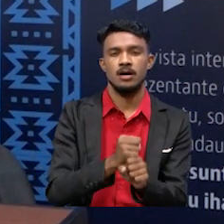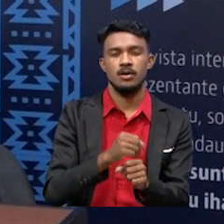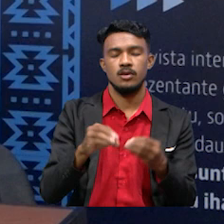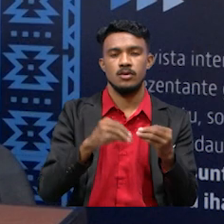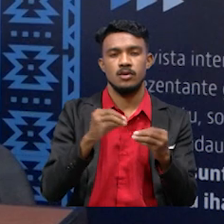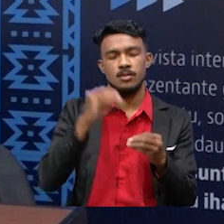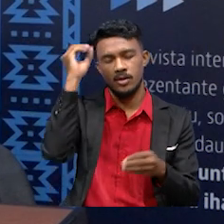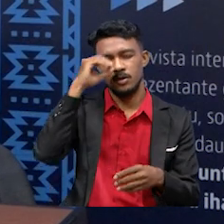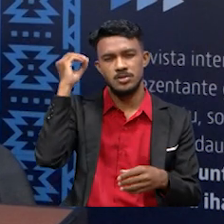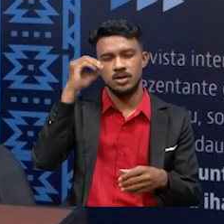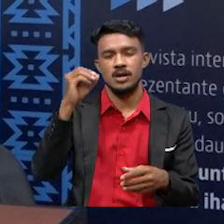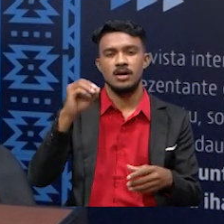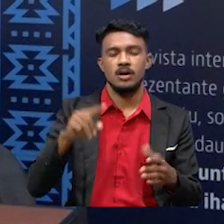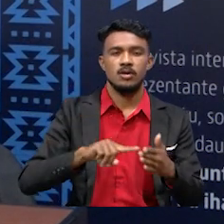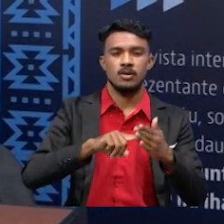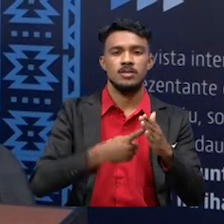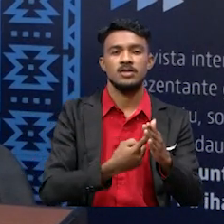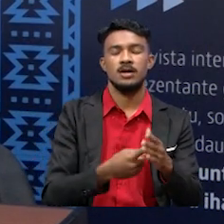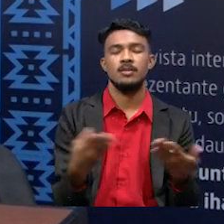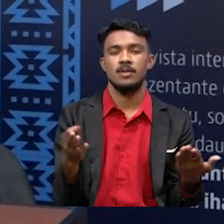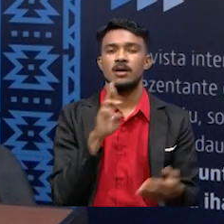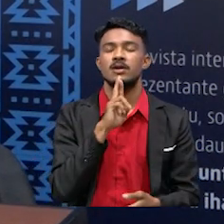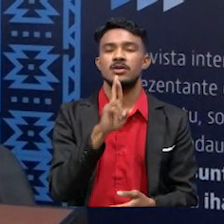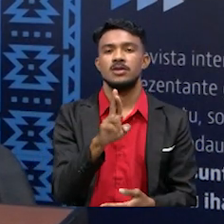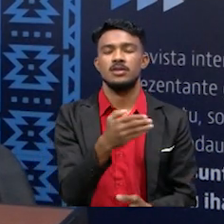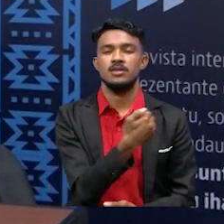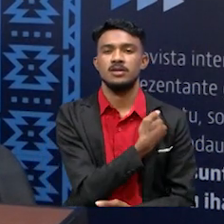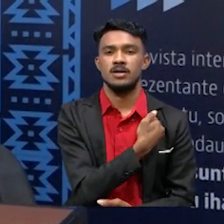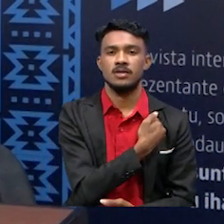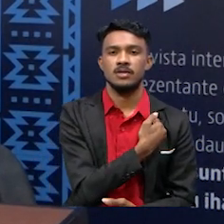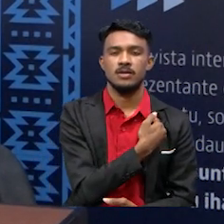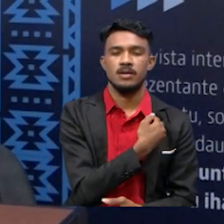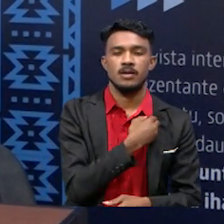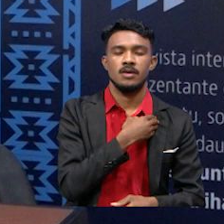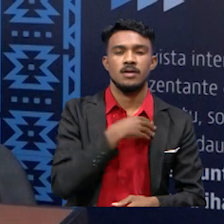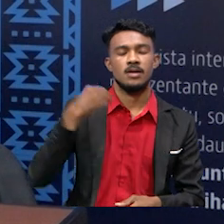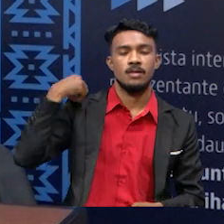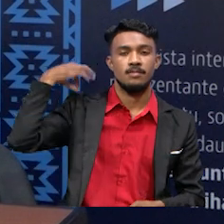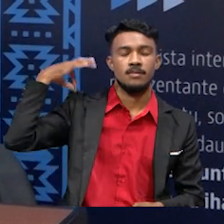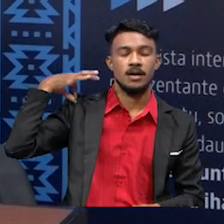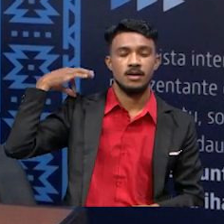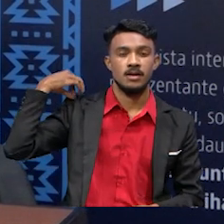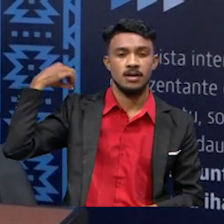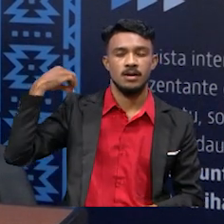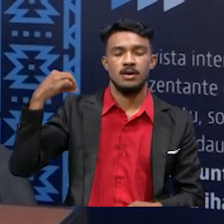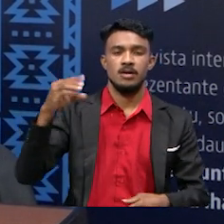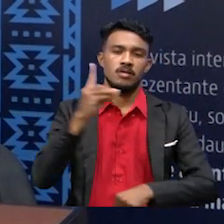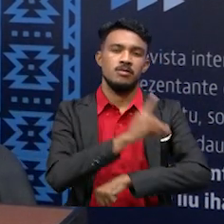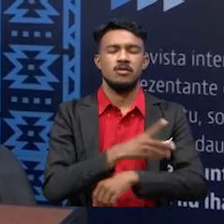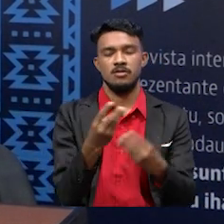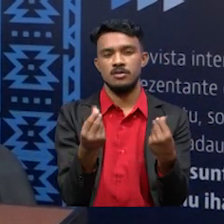lau hela so ke resultado ensa e fui mak loron hira kalai fui mak campanha loron hira be ami musida sida ki ha